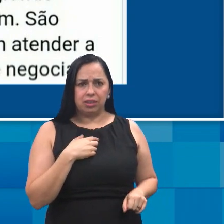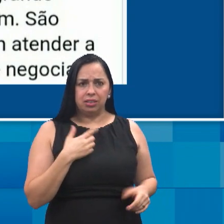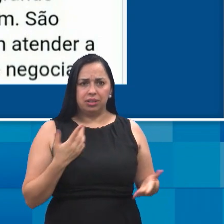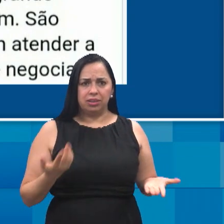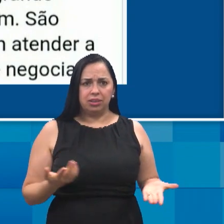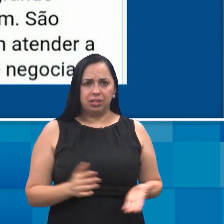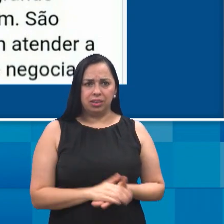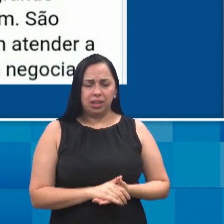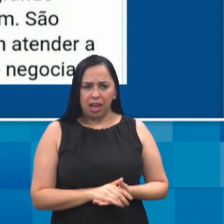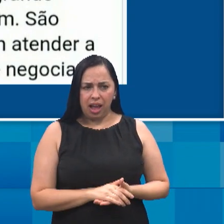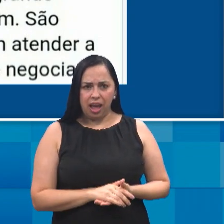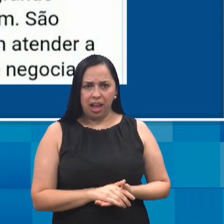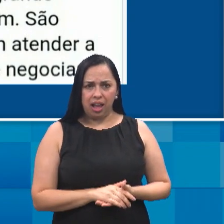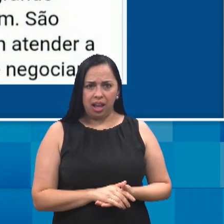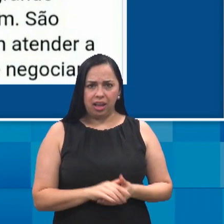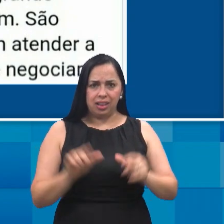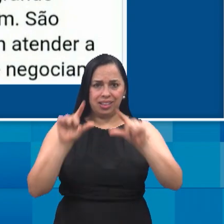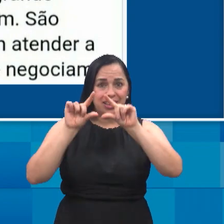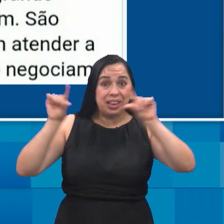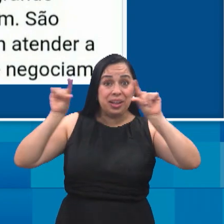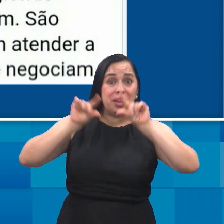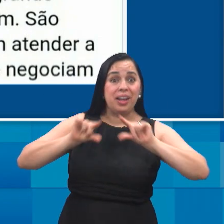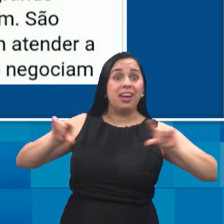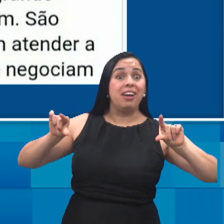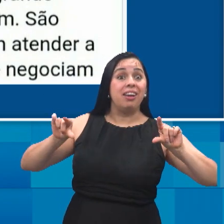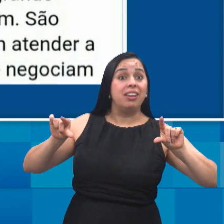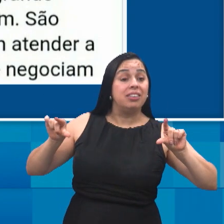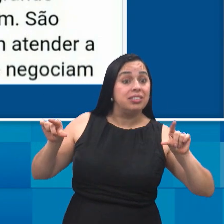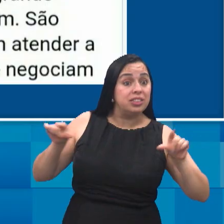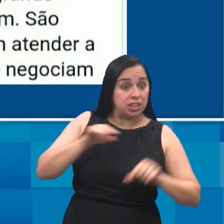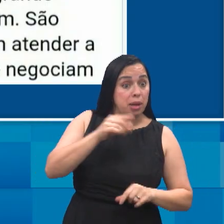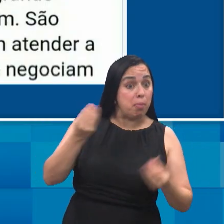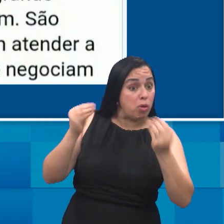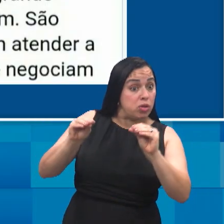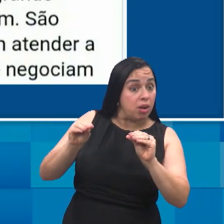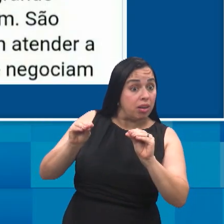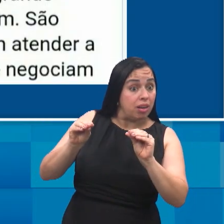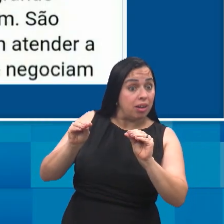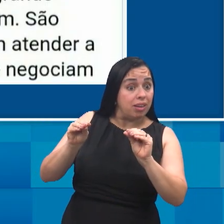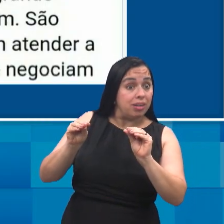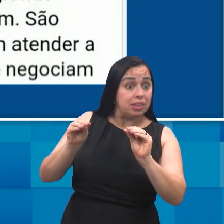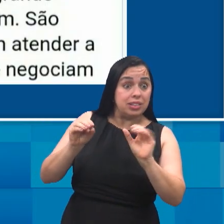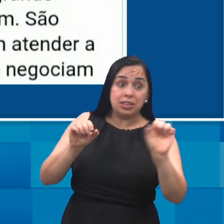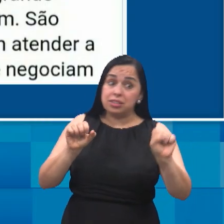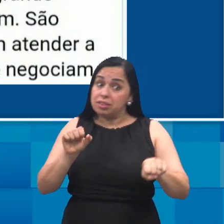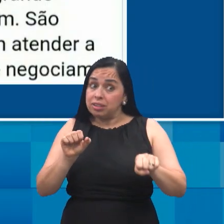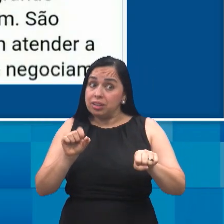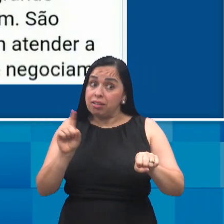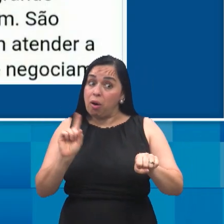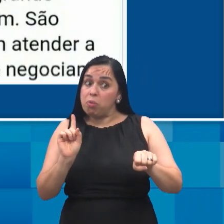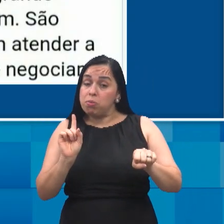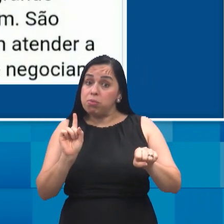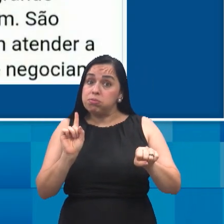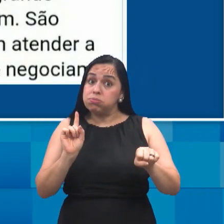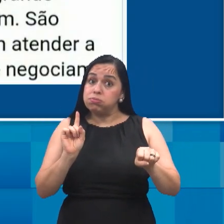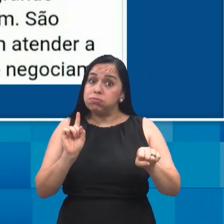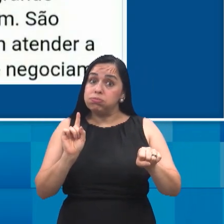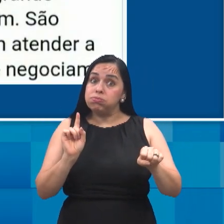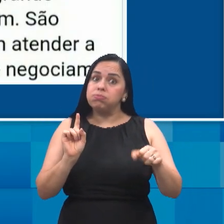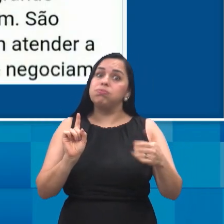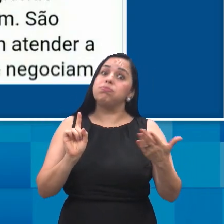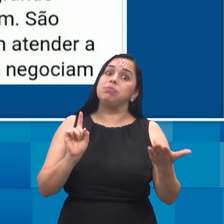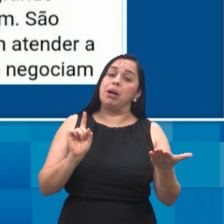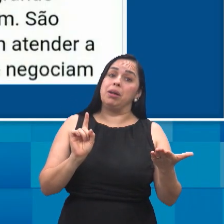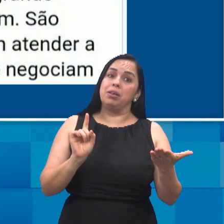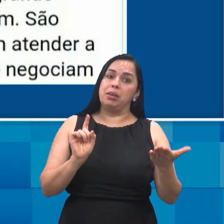A pergunta é, nenhuma é? Nenhuma é? Sim ou não? Nenhuma é? Então, me